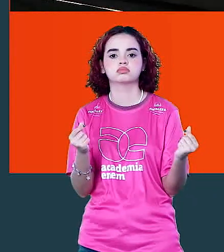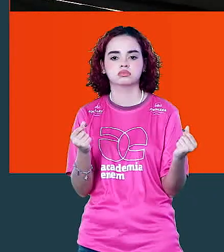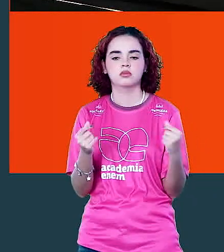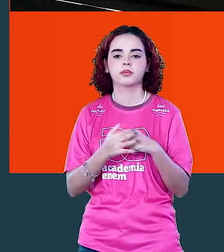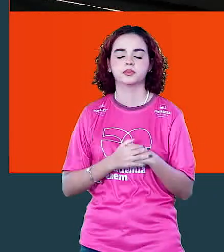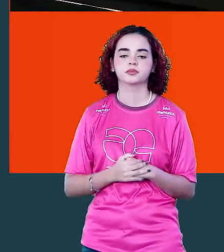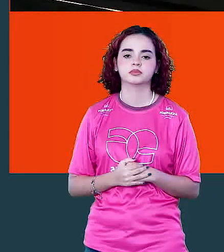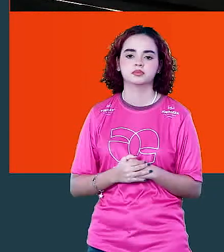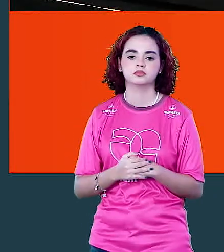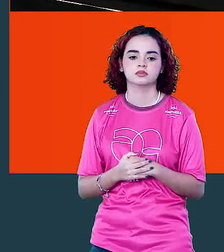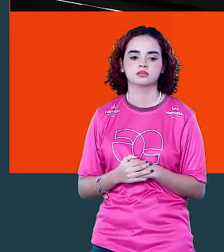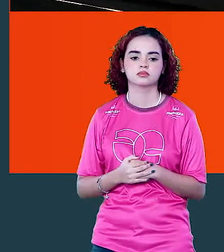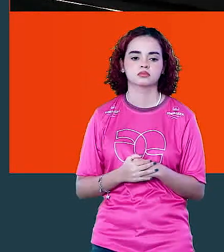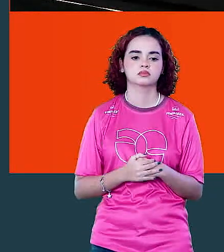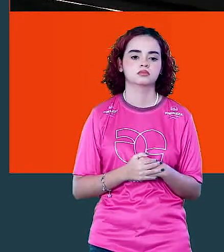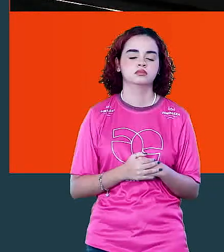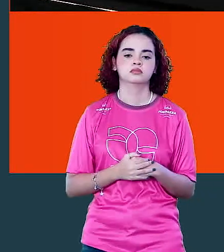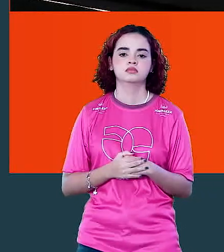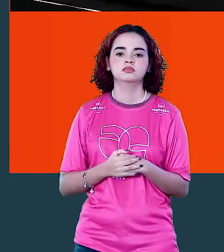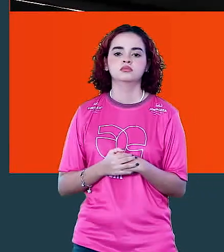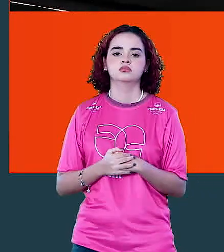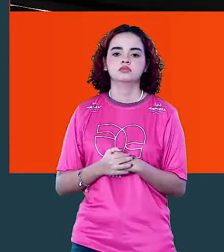semelhante. Vamos continuar lendo.